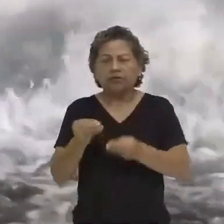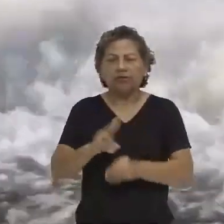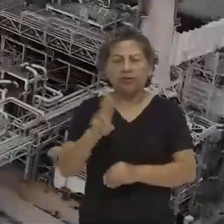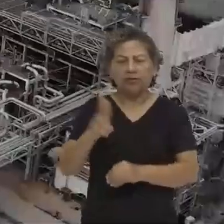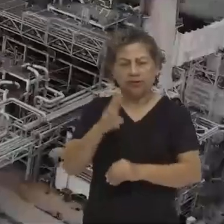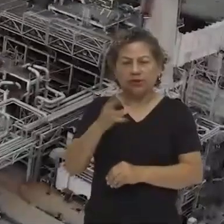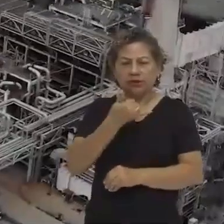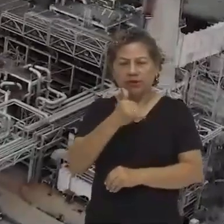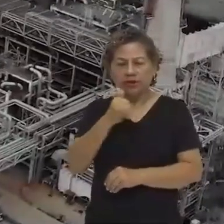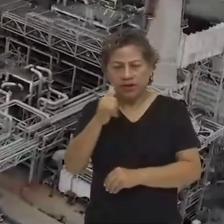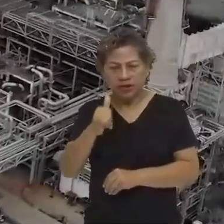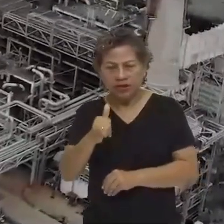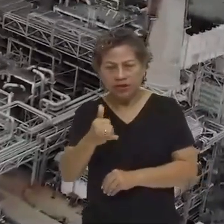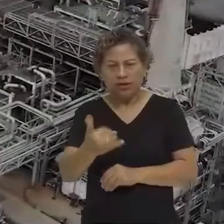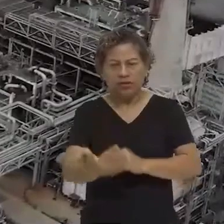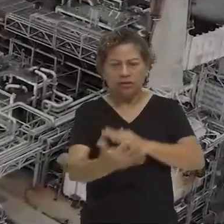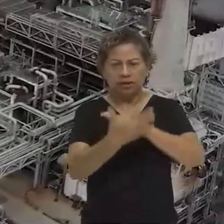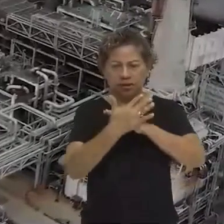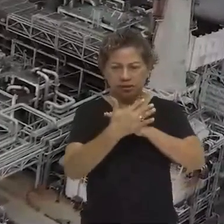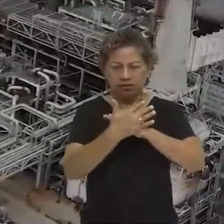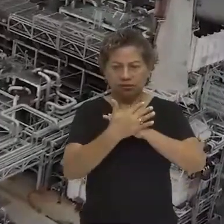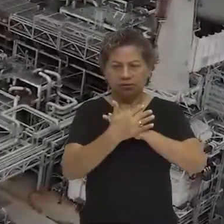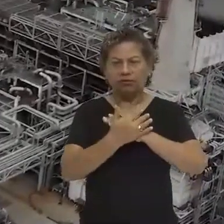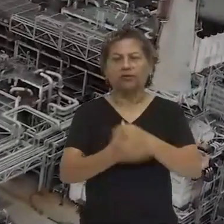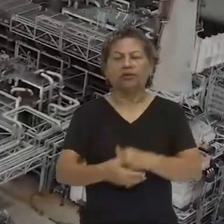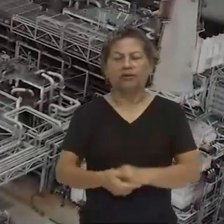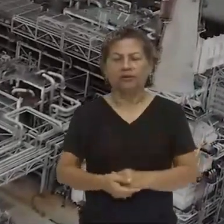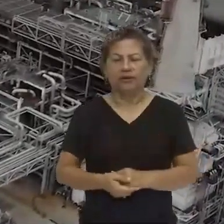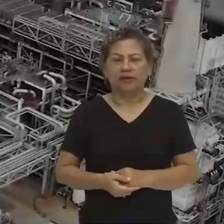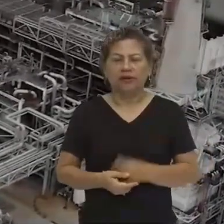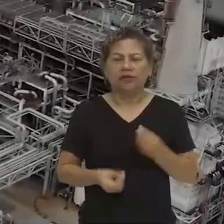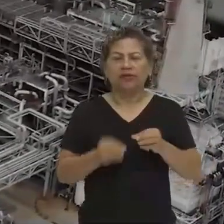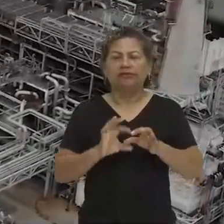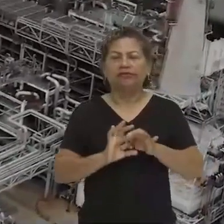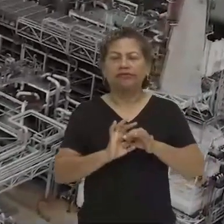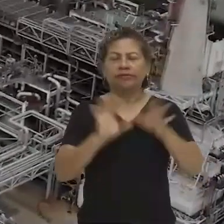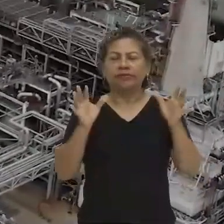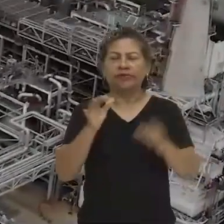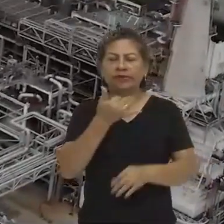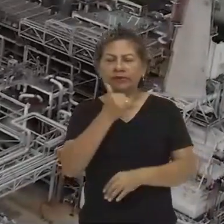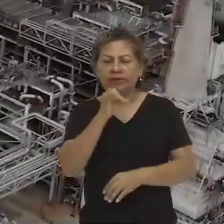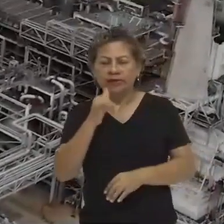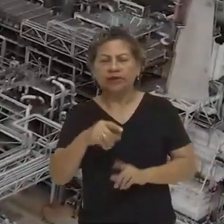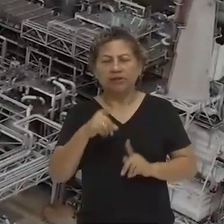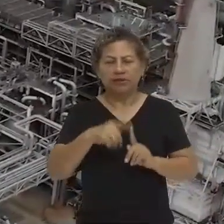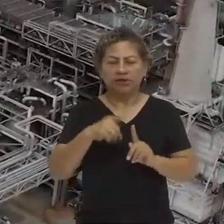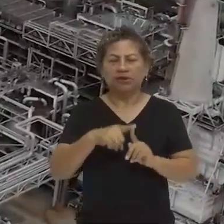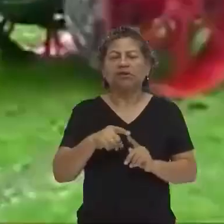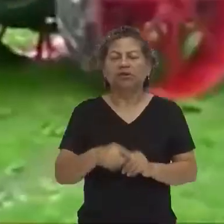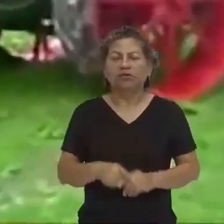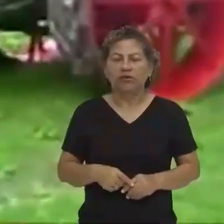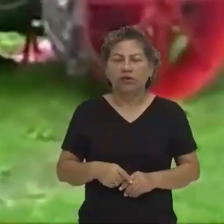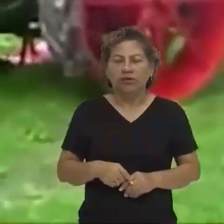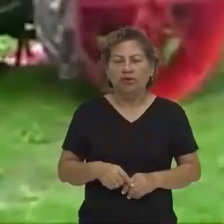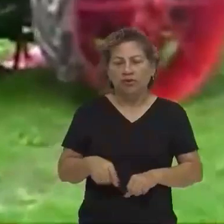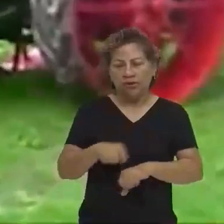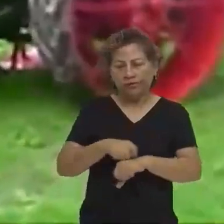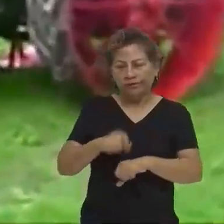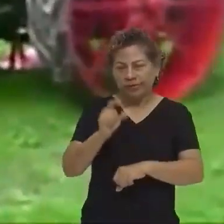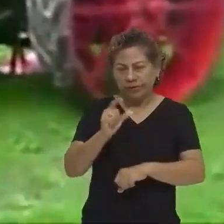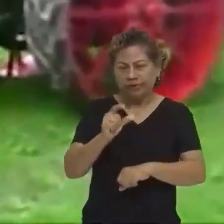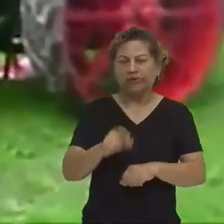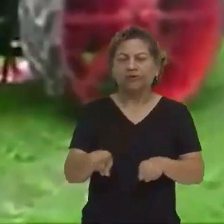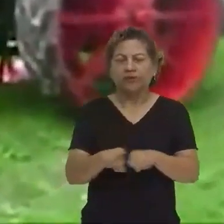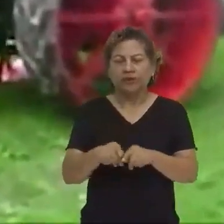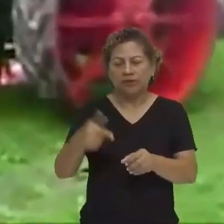favor. A descoberta de que era possível liberar energia contida em determinadas substâncias, como o carvão e o petróleo, foi indispensável